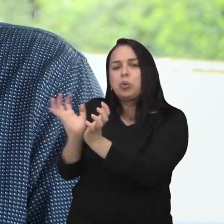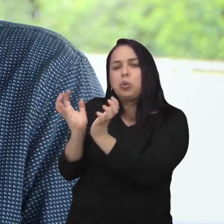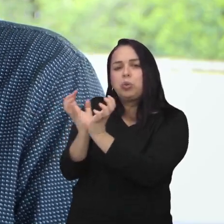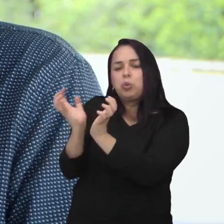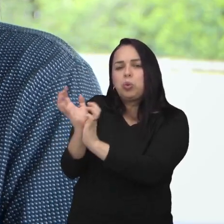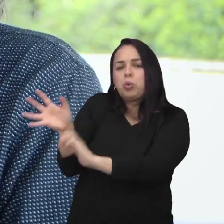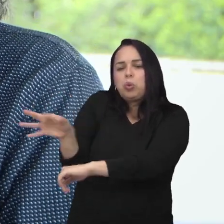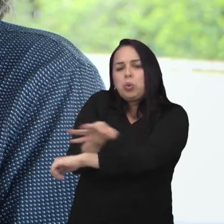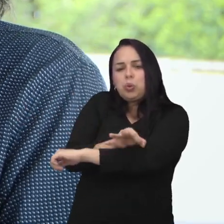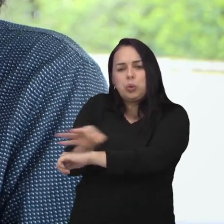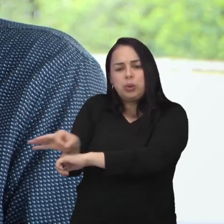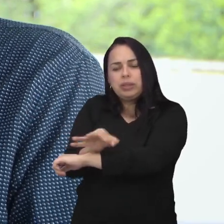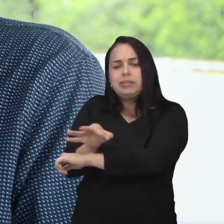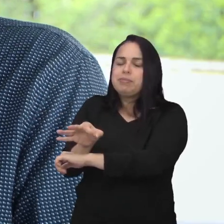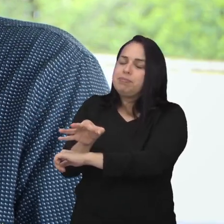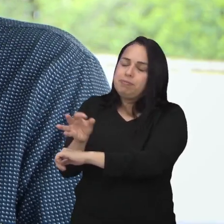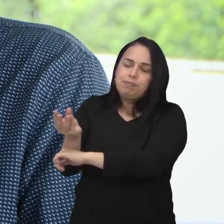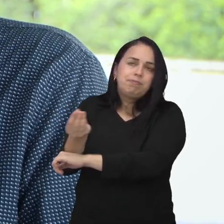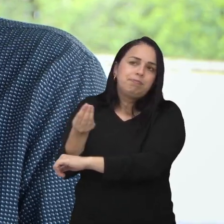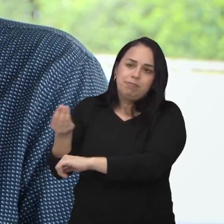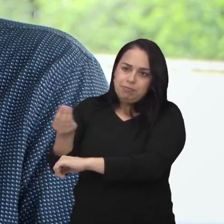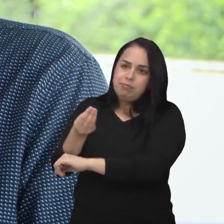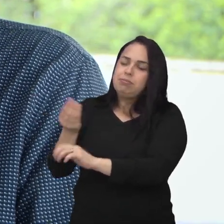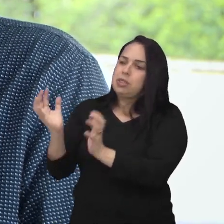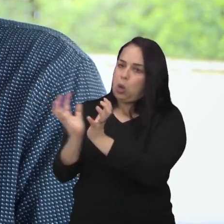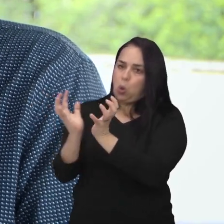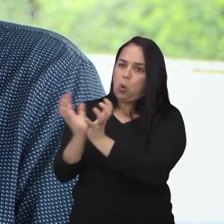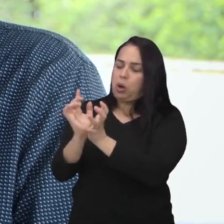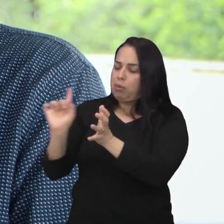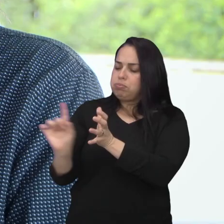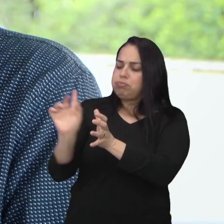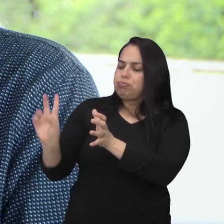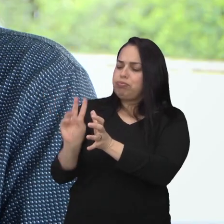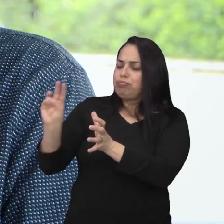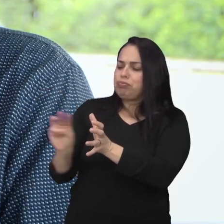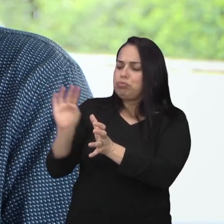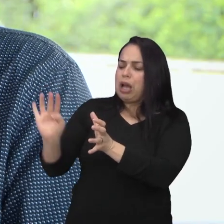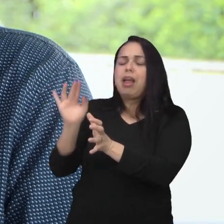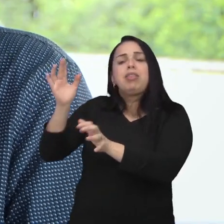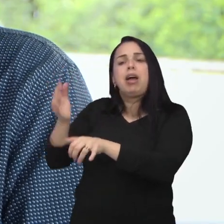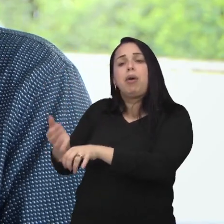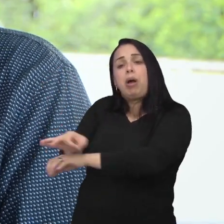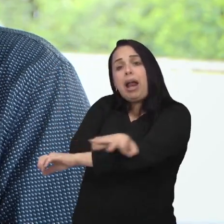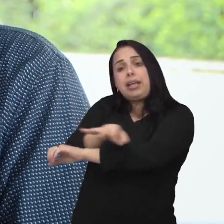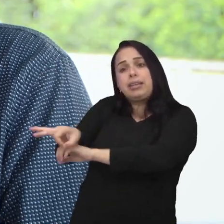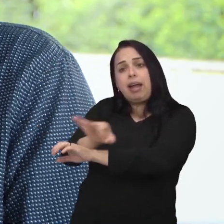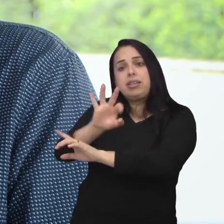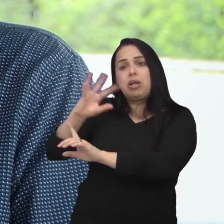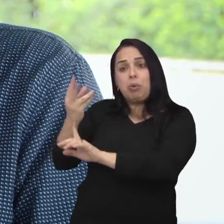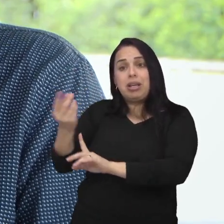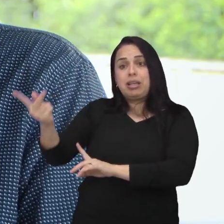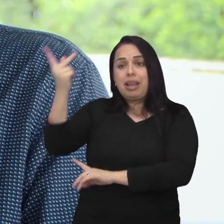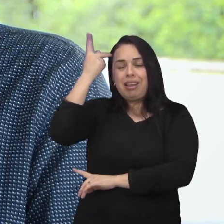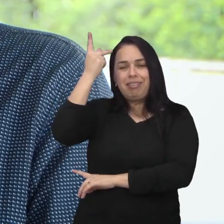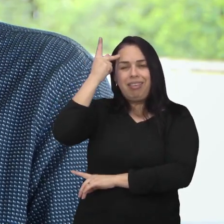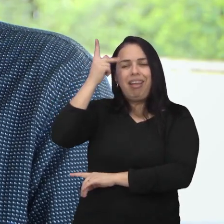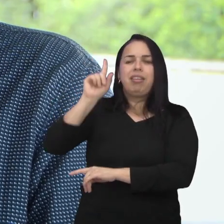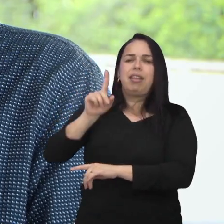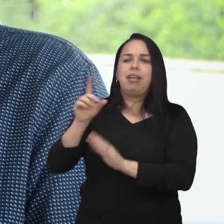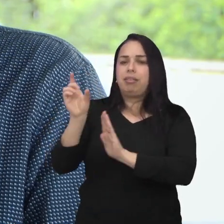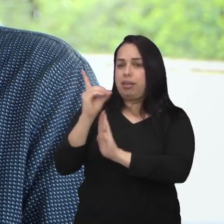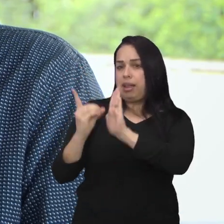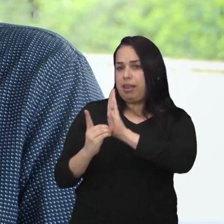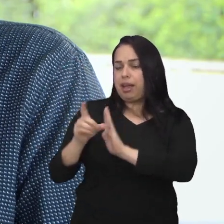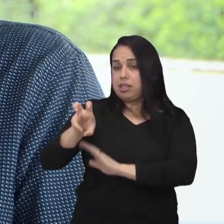chamado Clubinho, que reunia vários arquitetos e artistas em São Paulo na